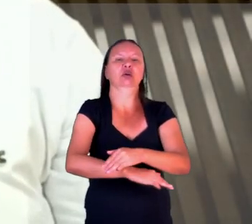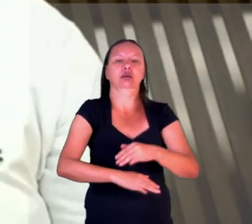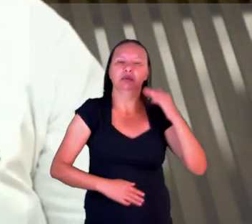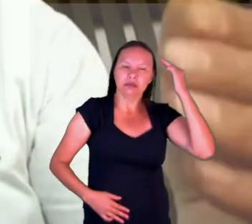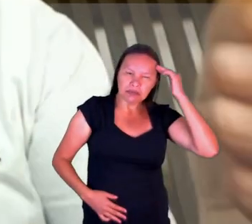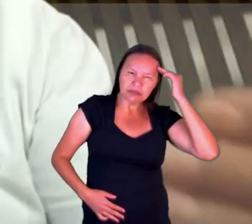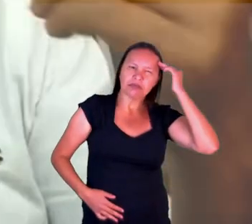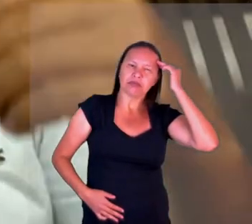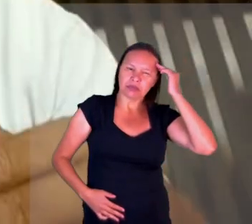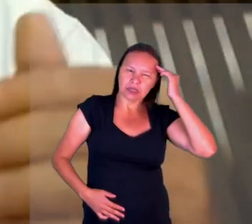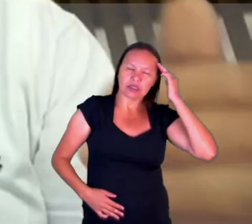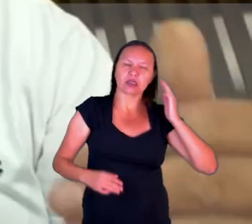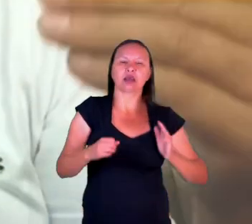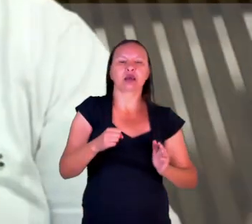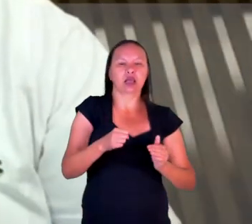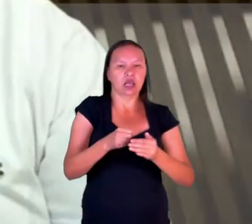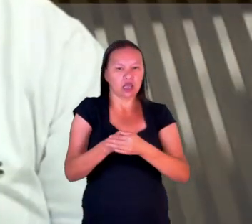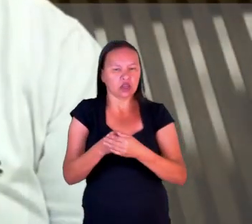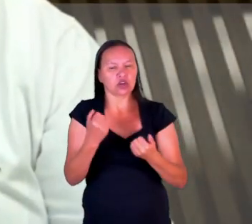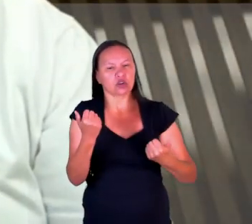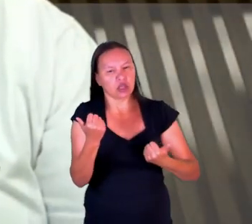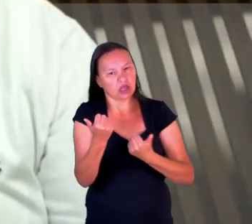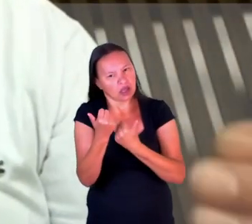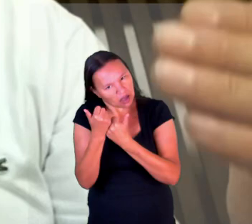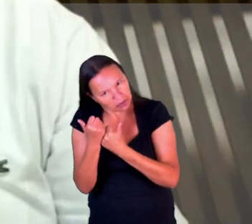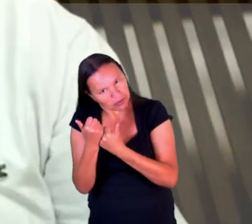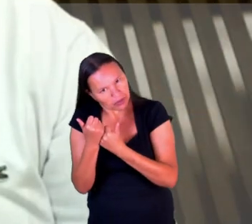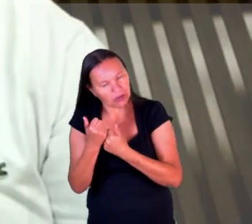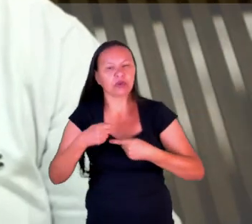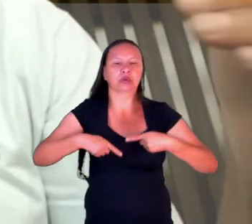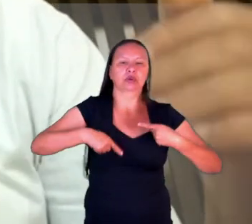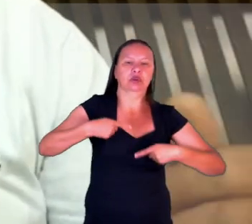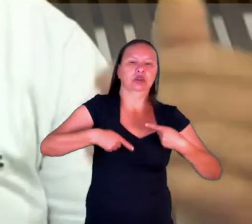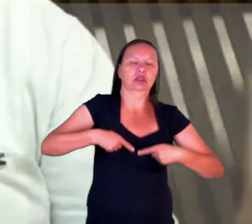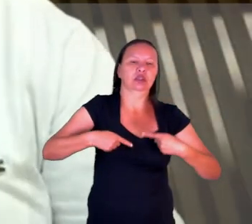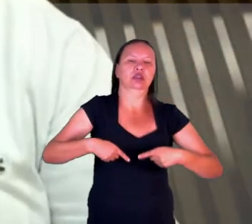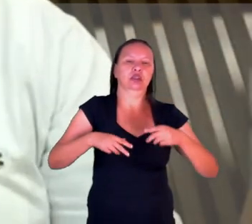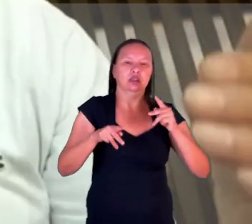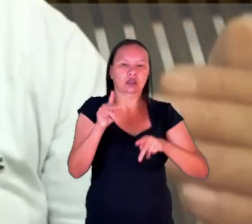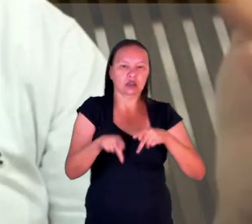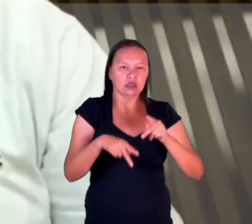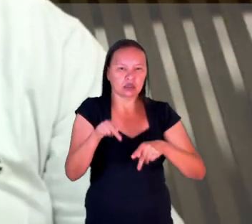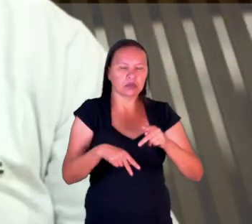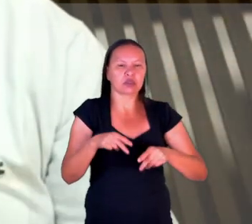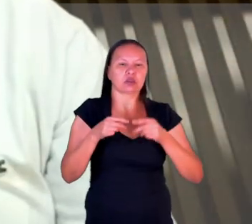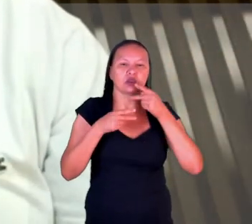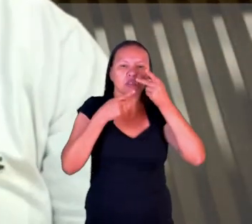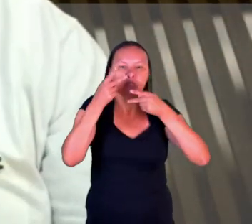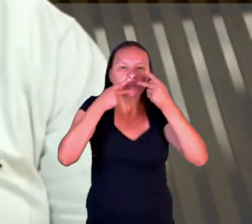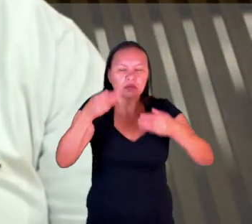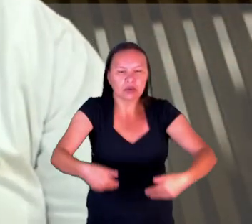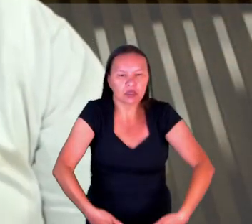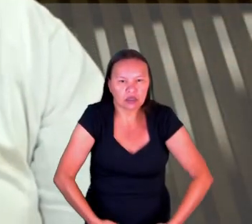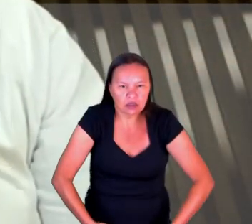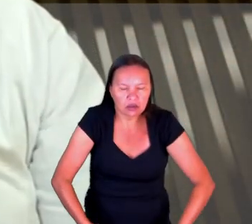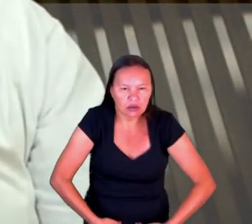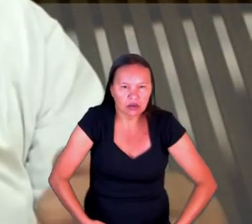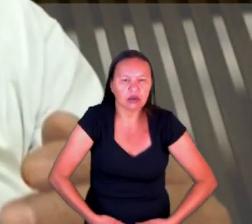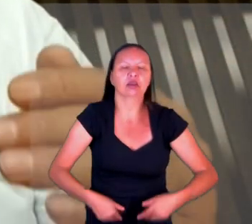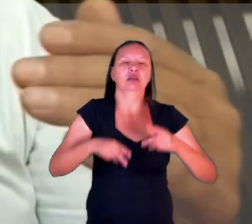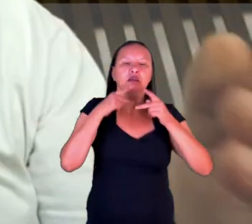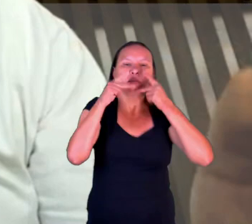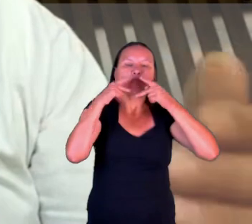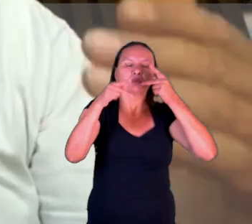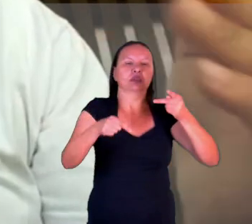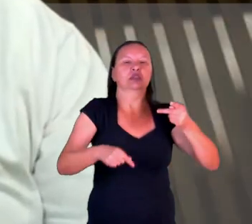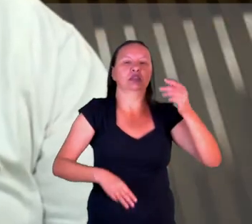eh a cobertura e a capilaridade dessas políticas então quando a gente desenhar quando a gente pensar quando a gente ampliar políticas dessa ordem é preciso